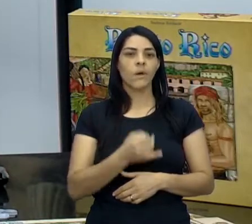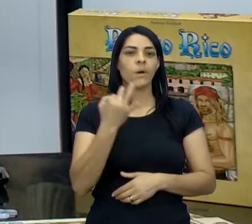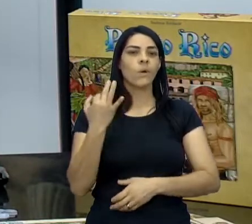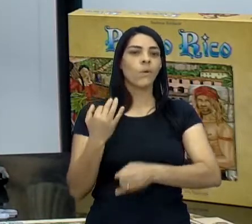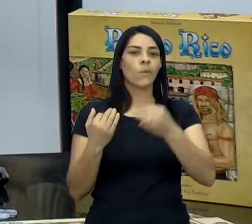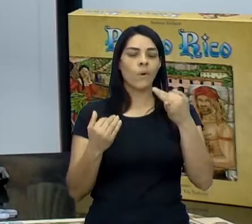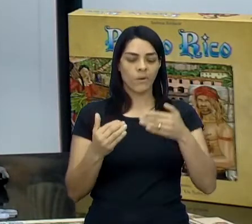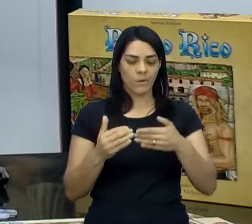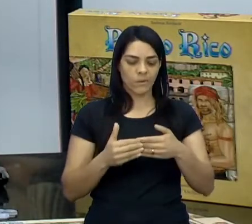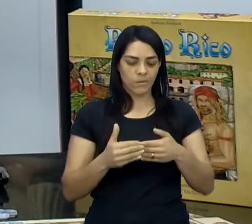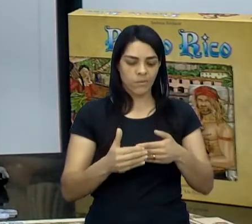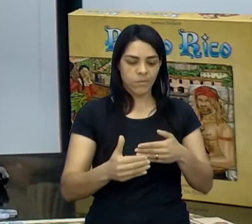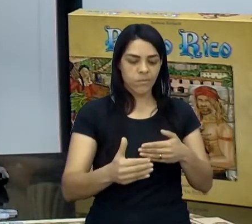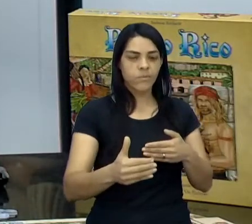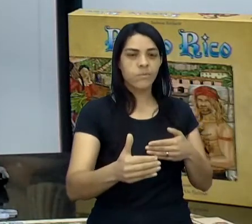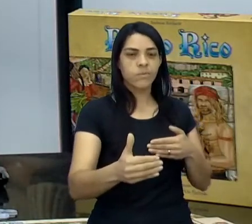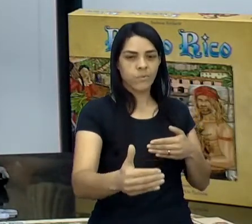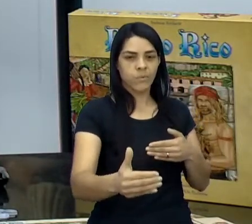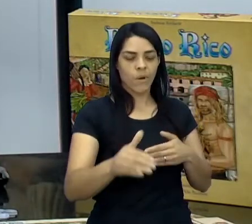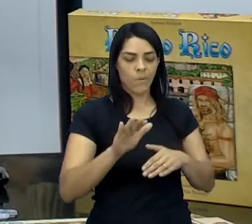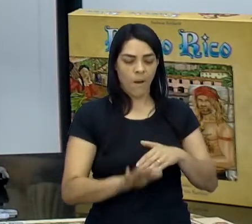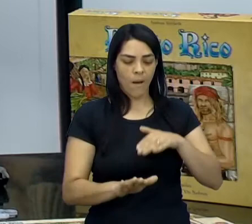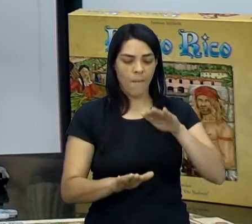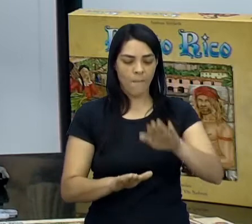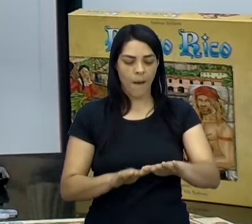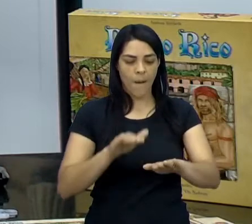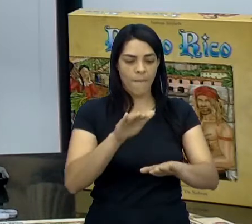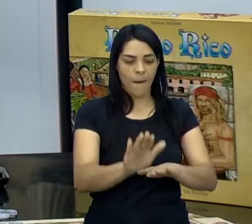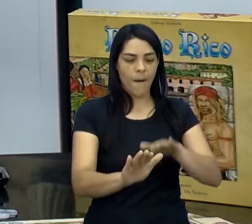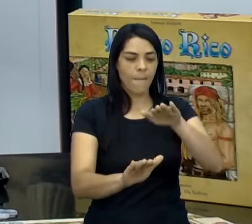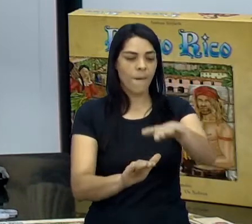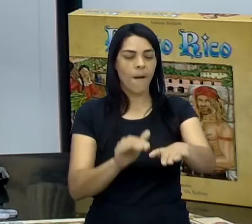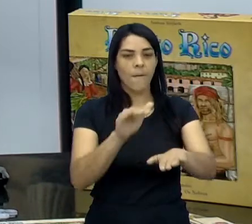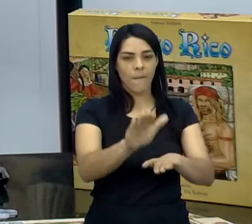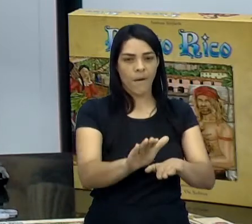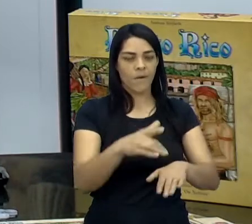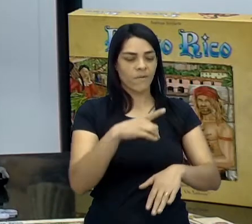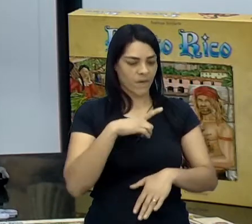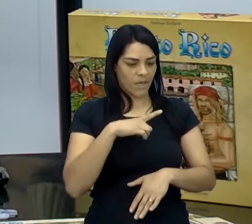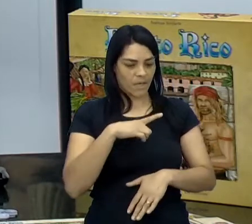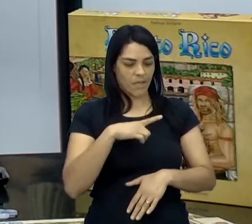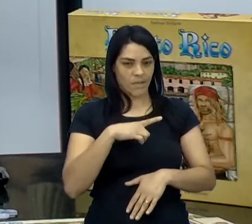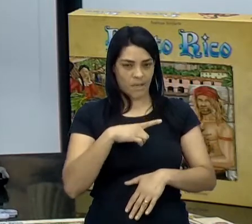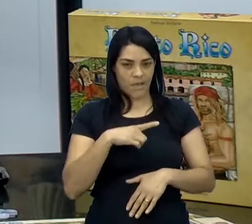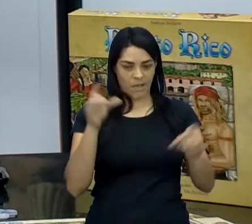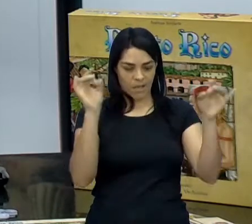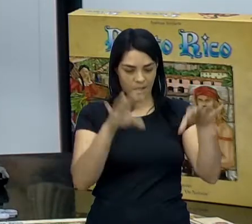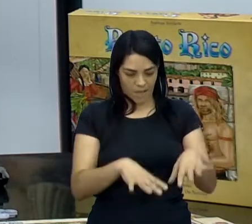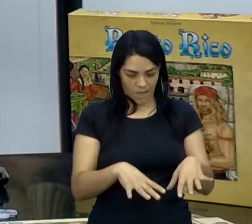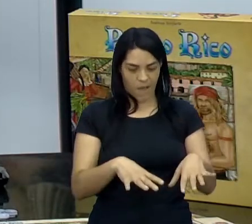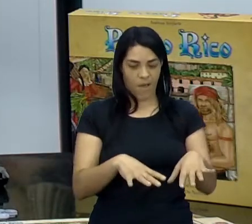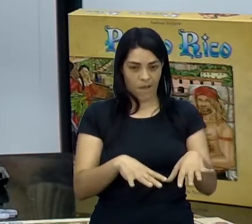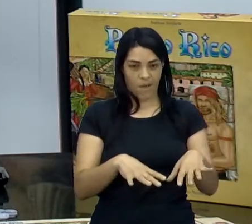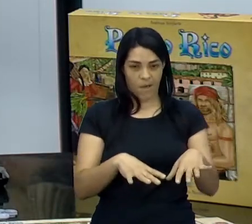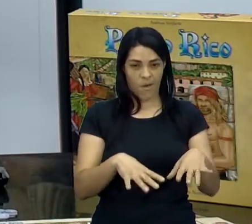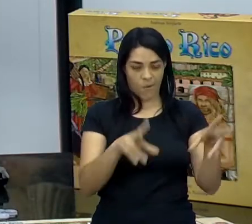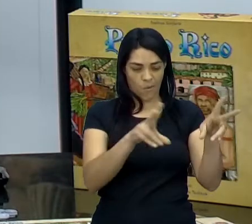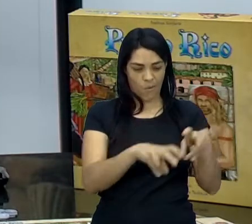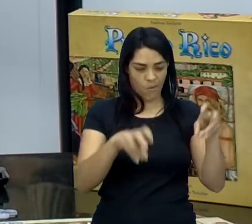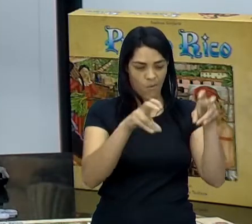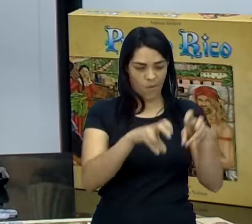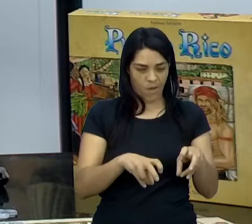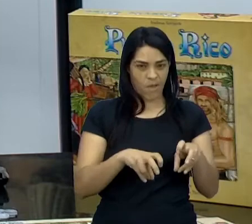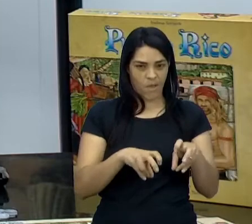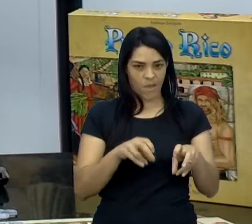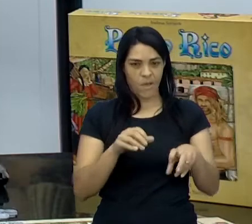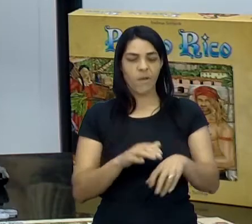fazenda? Pontos são dados pelos pastos criados, não pela quantidade de espaços em cada pasto. O tamanho dos pastos também é